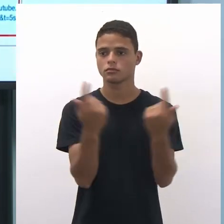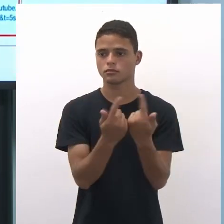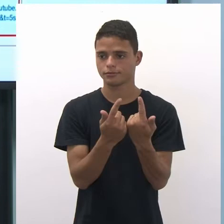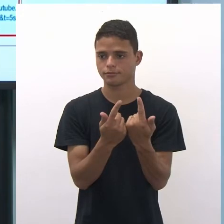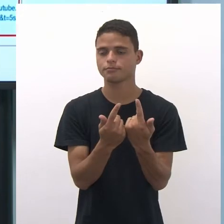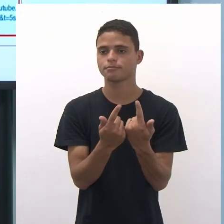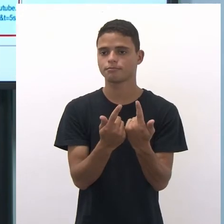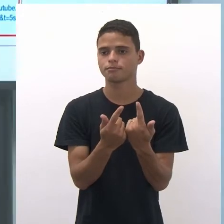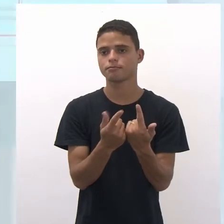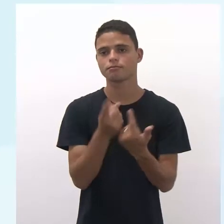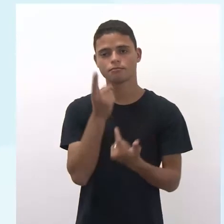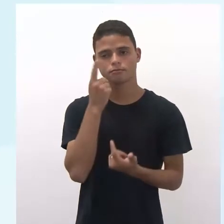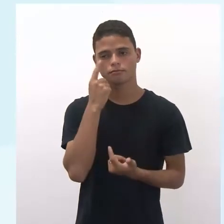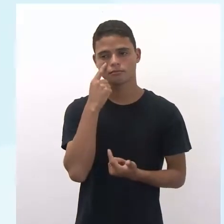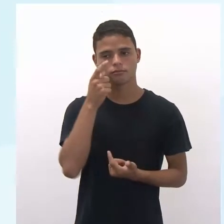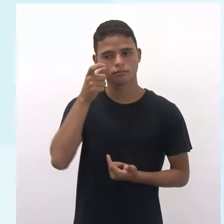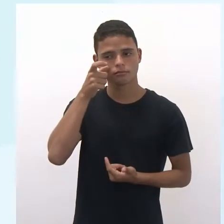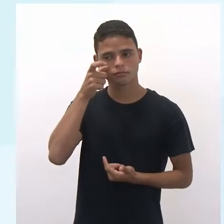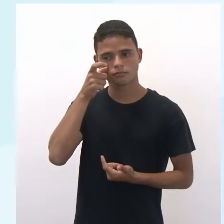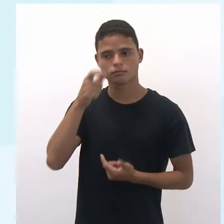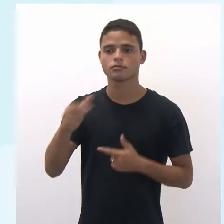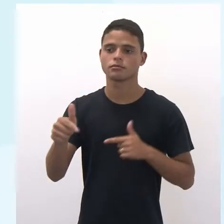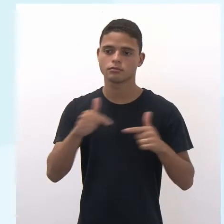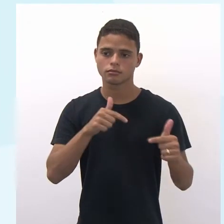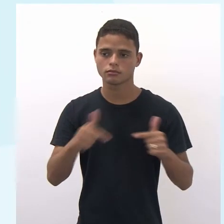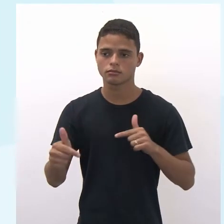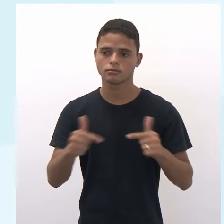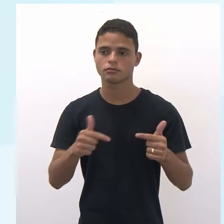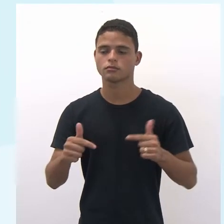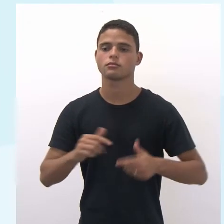só que interessante, trabalhar com pirâmide